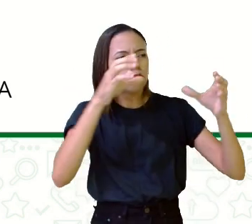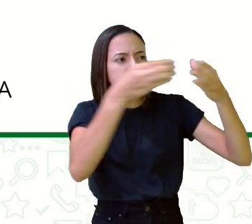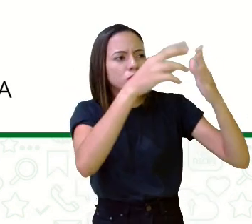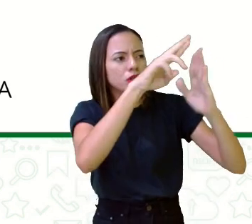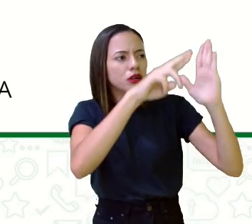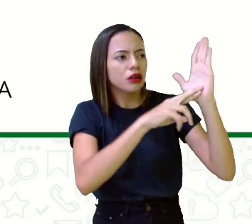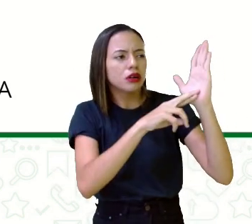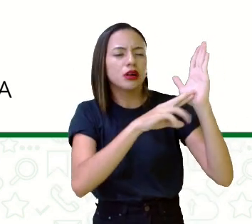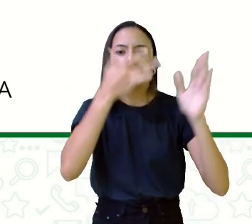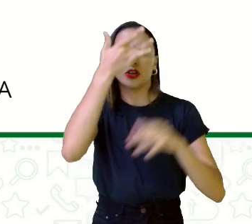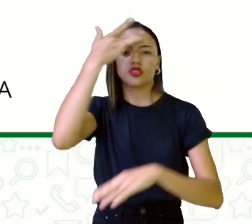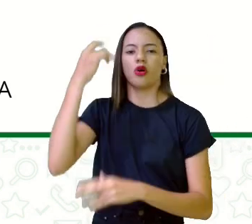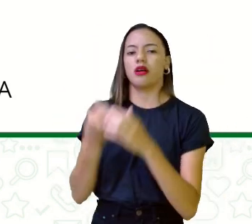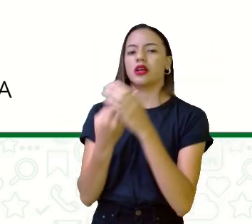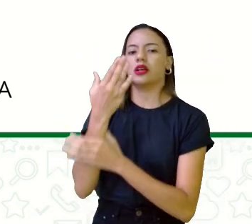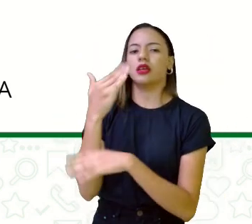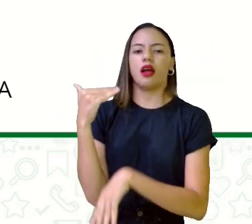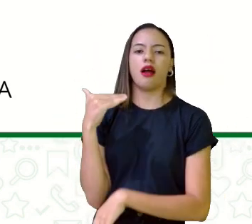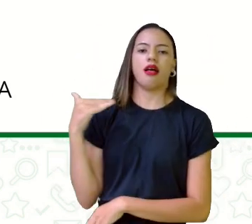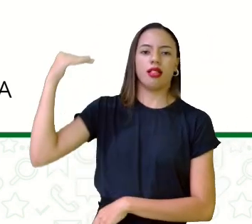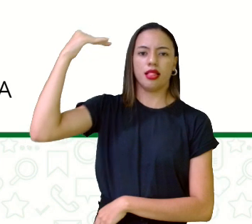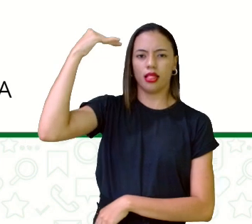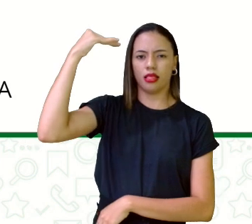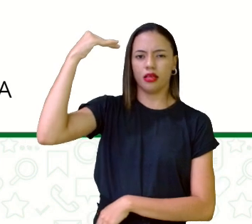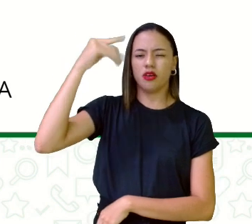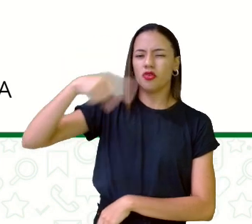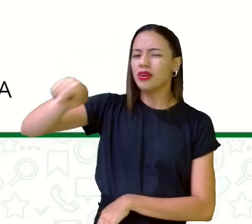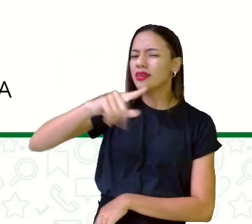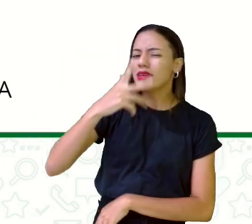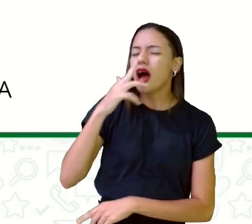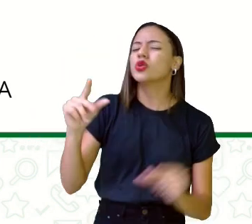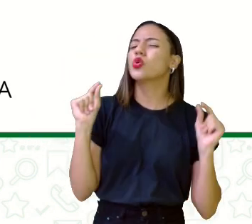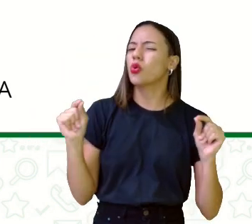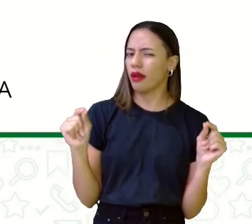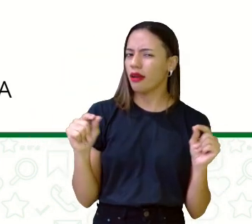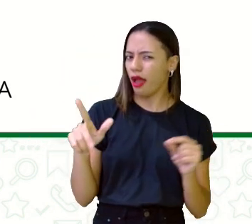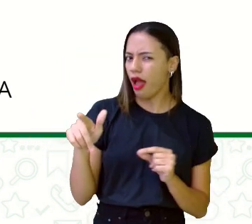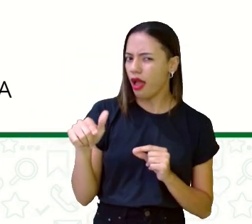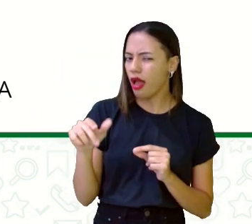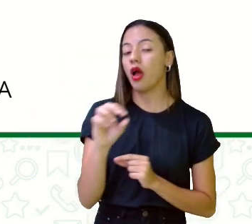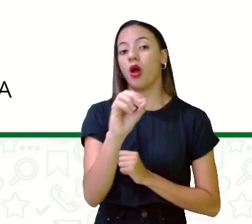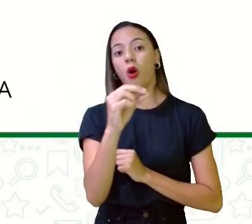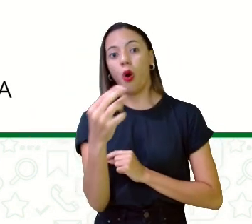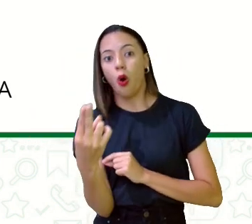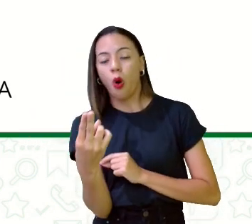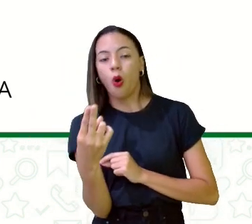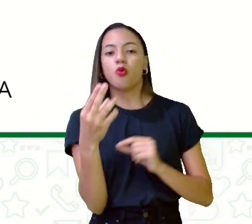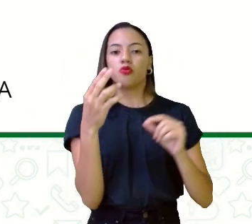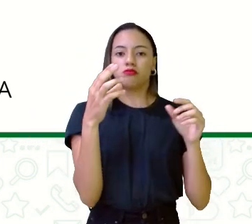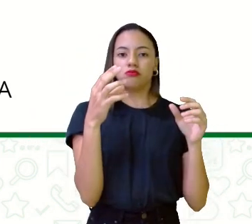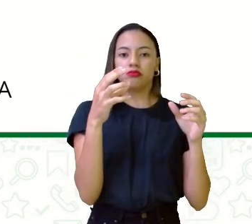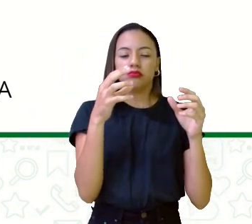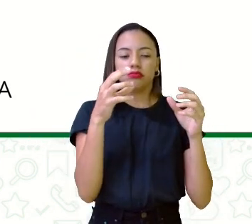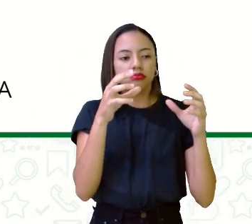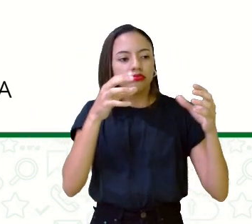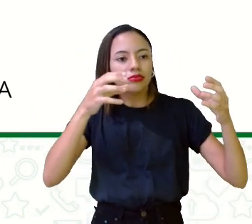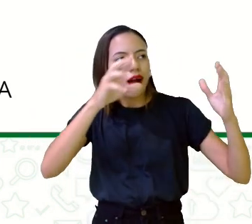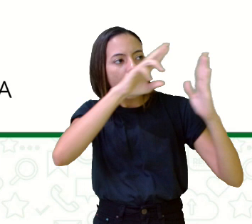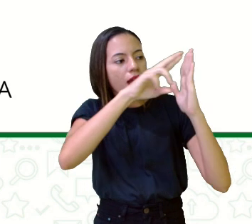na fase adulta. O que é que vocês acham? Ou é o conjunto de regras que o